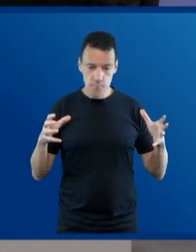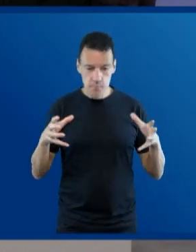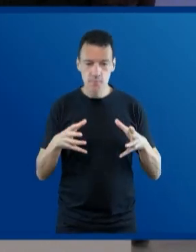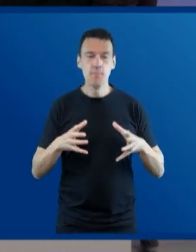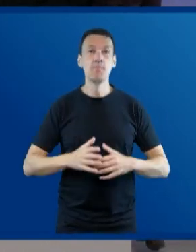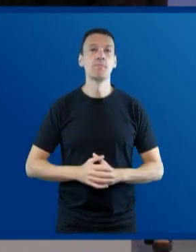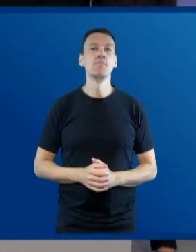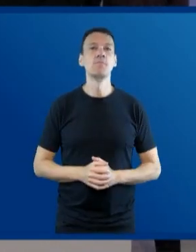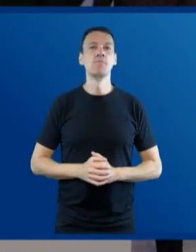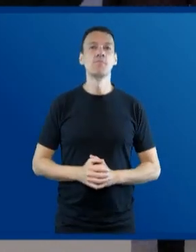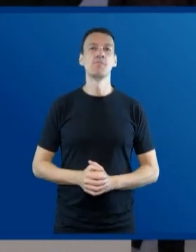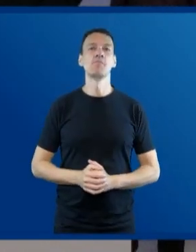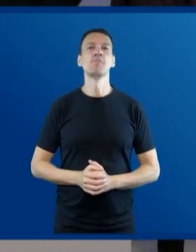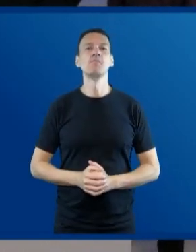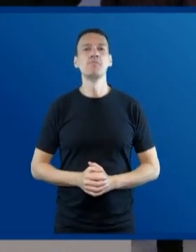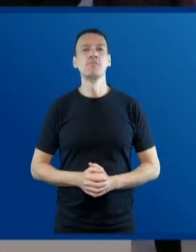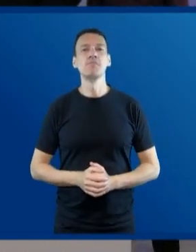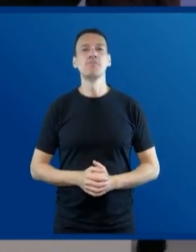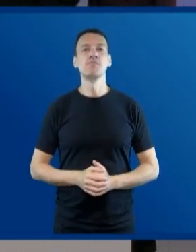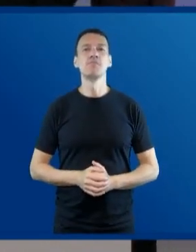chega mais aqui, podem vir mais.